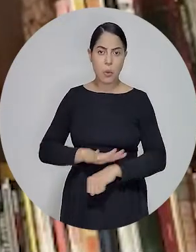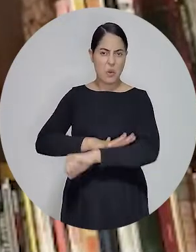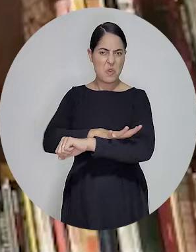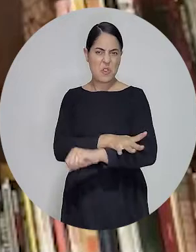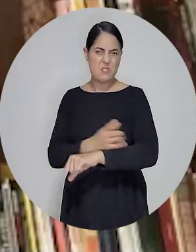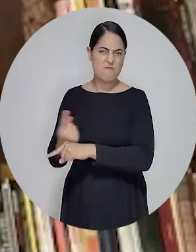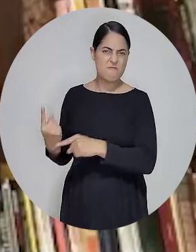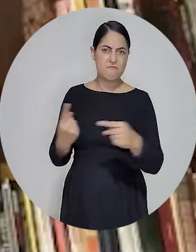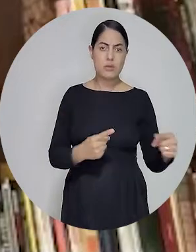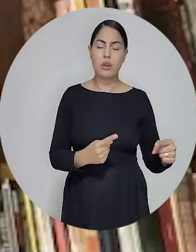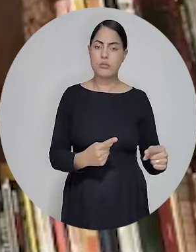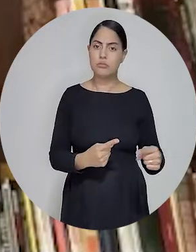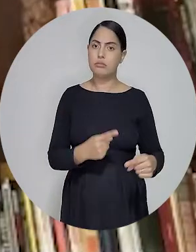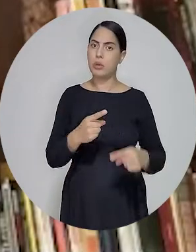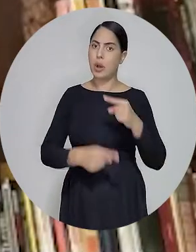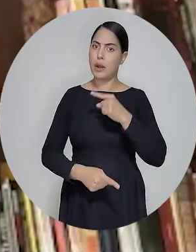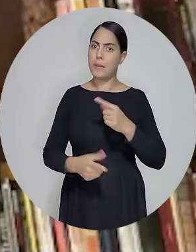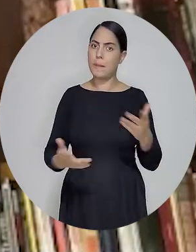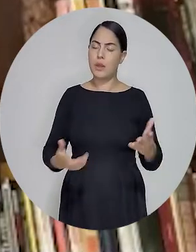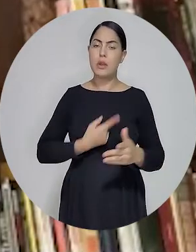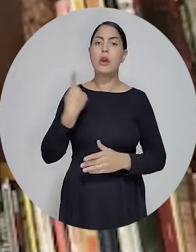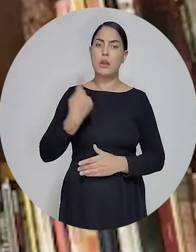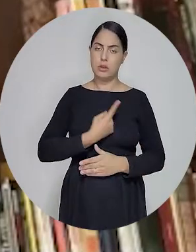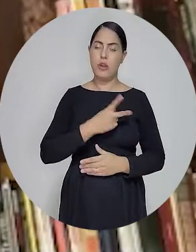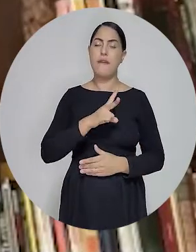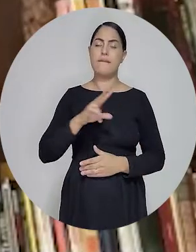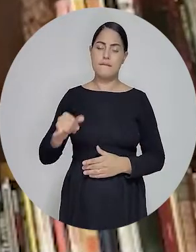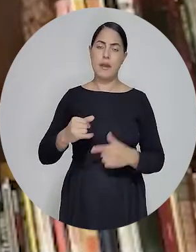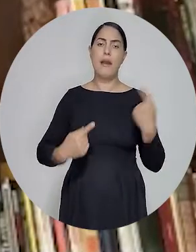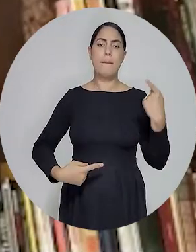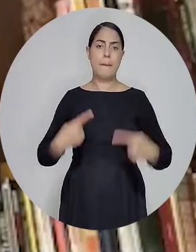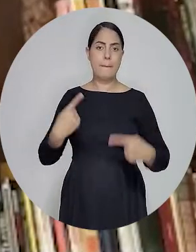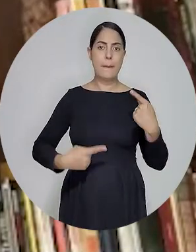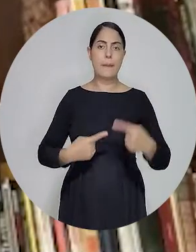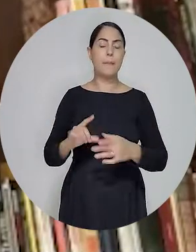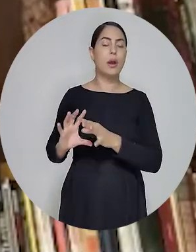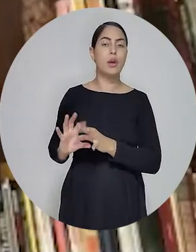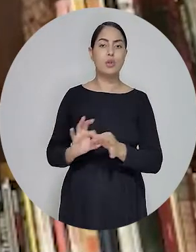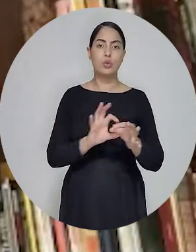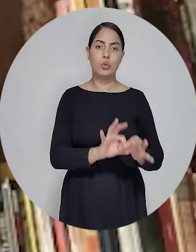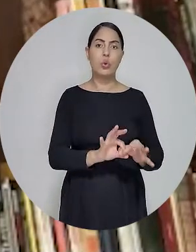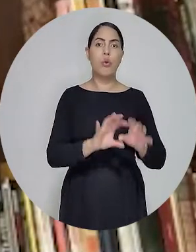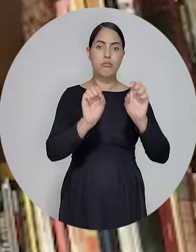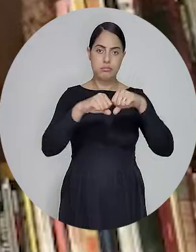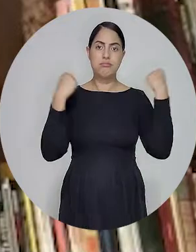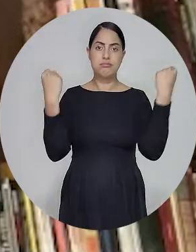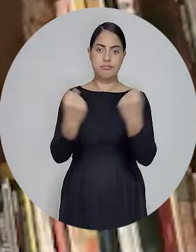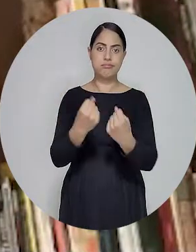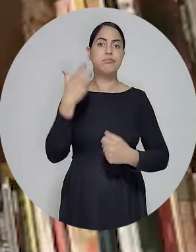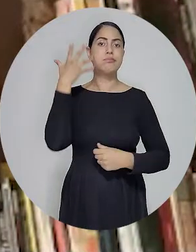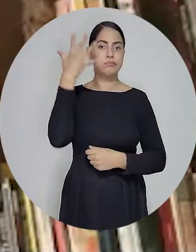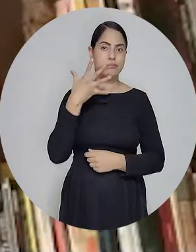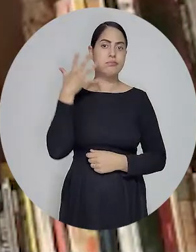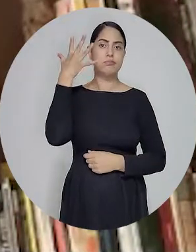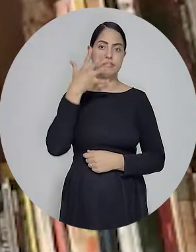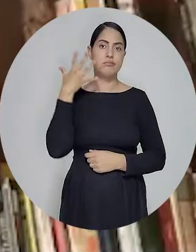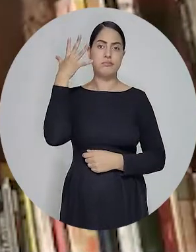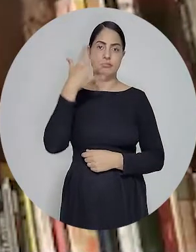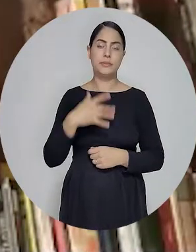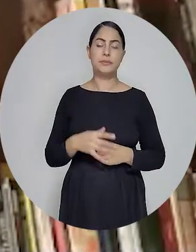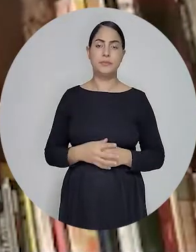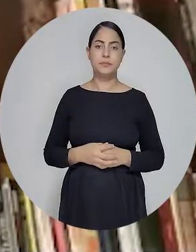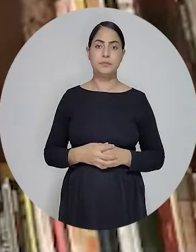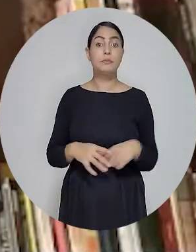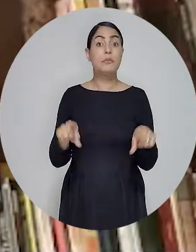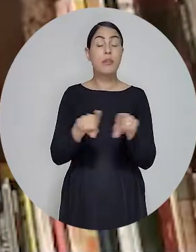para propagar o racismo, né? Então a gente vai discutir isso num seminário. E a gente